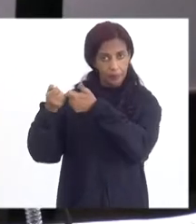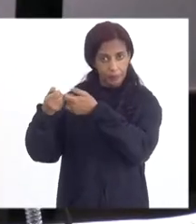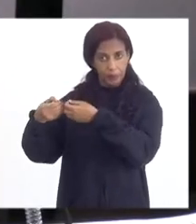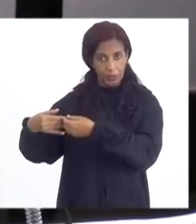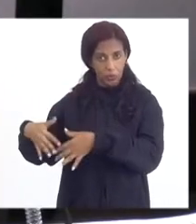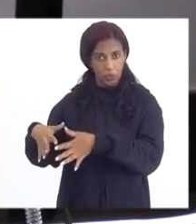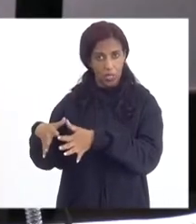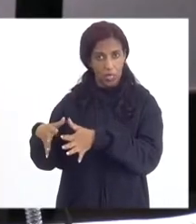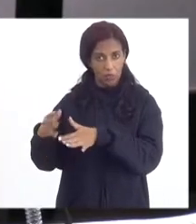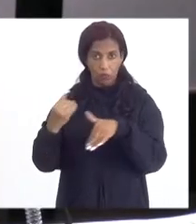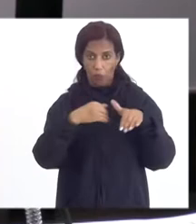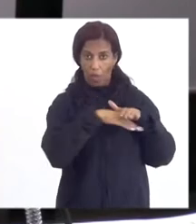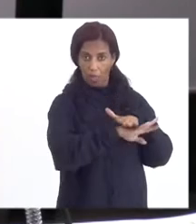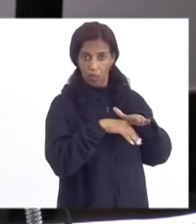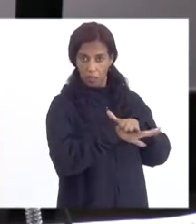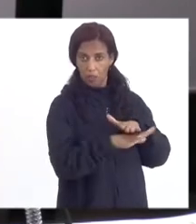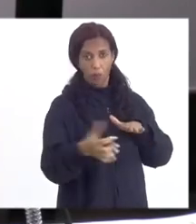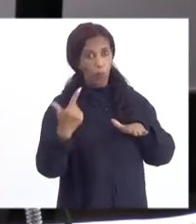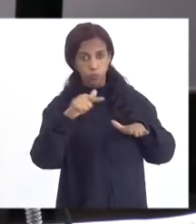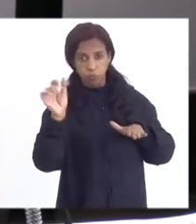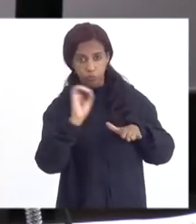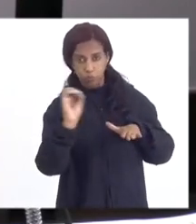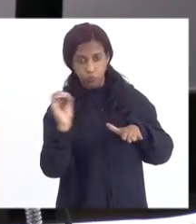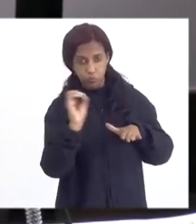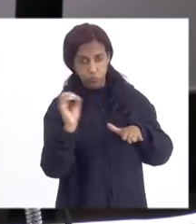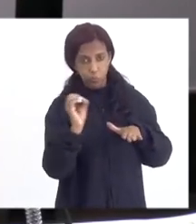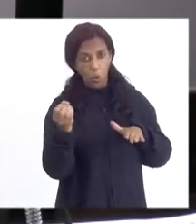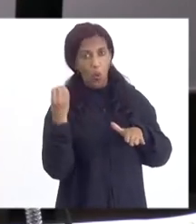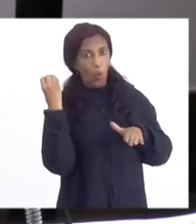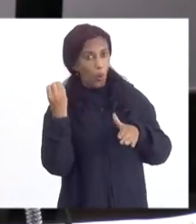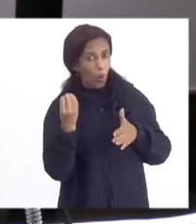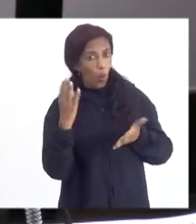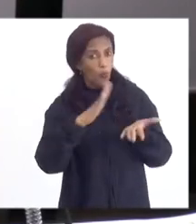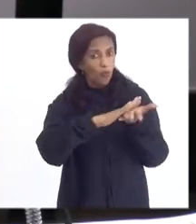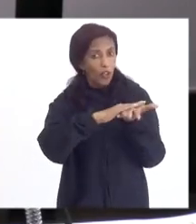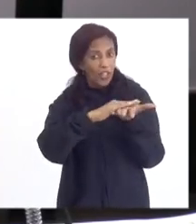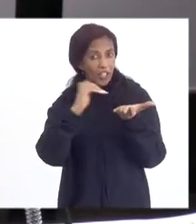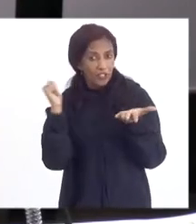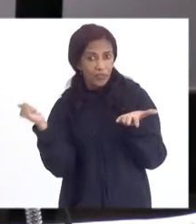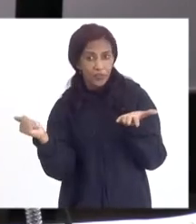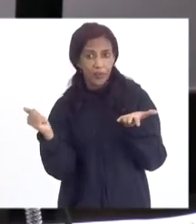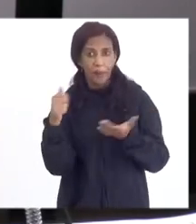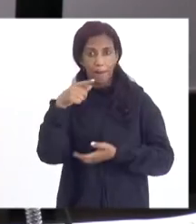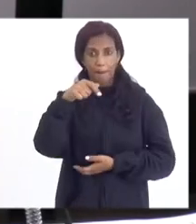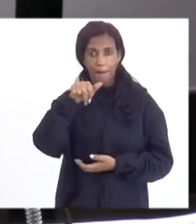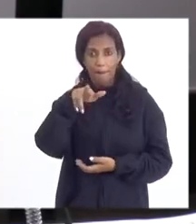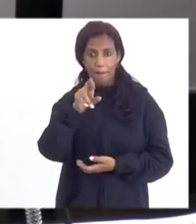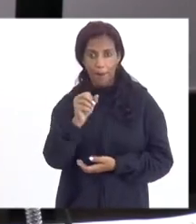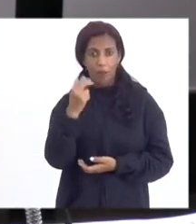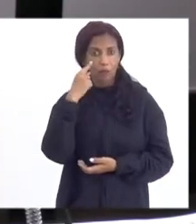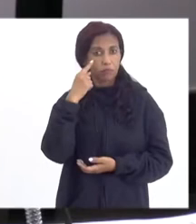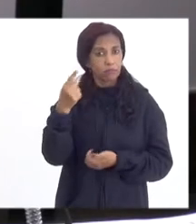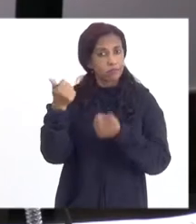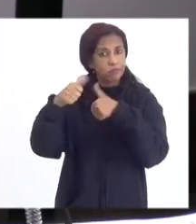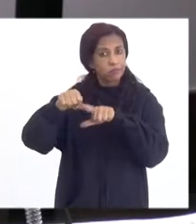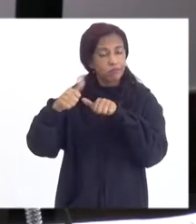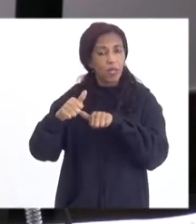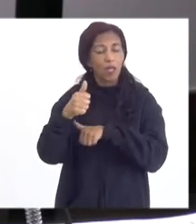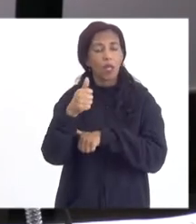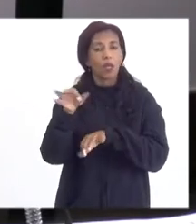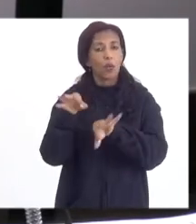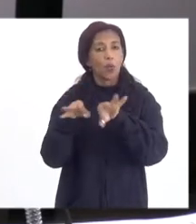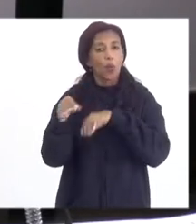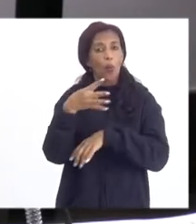se ele foi arquivo, ele não conta mais. Como foi retirado de pauta, vai verificar no projeto,